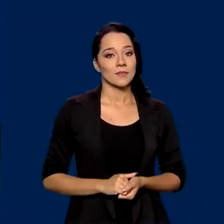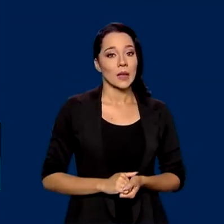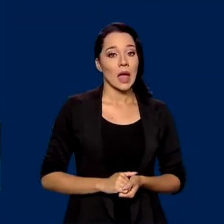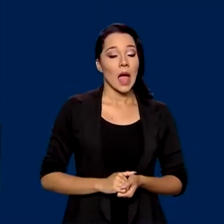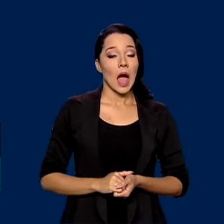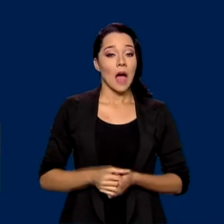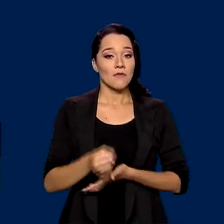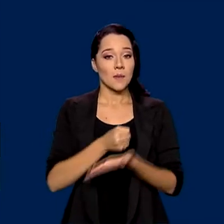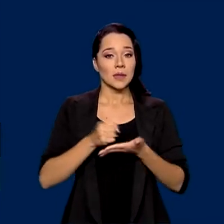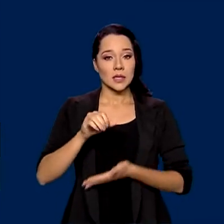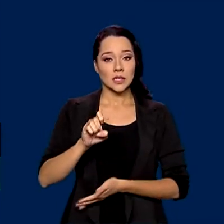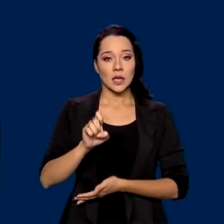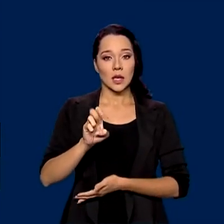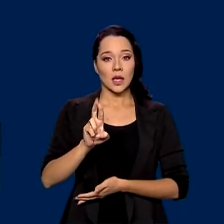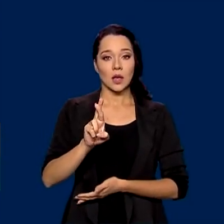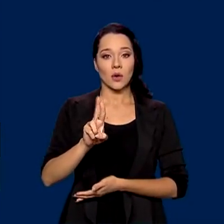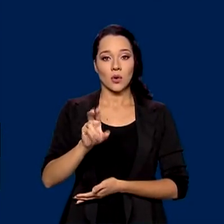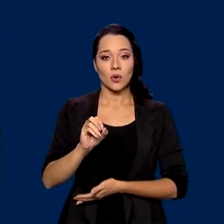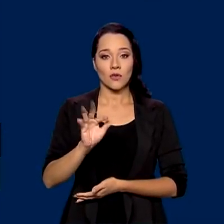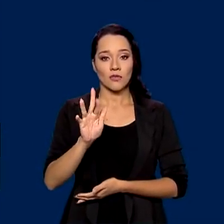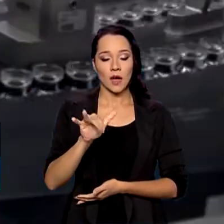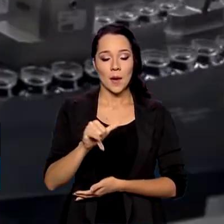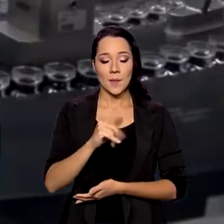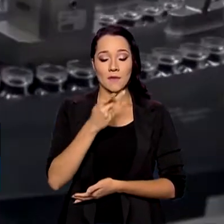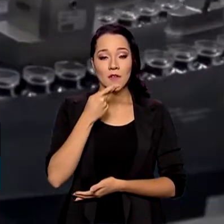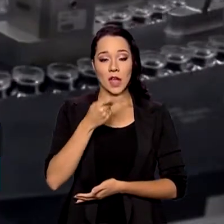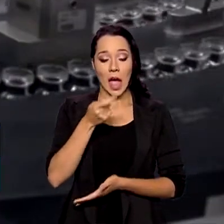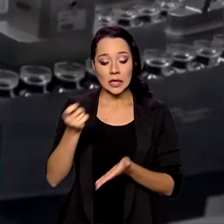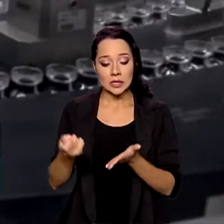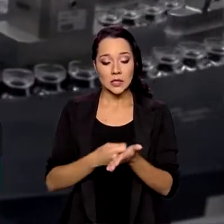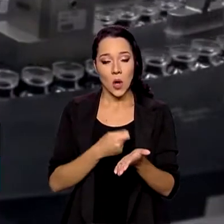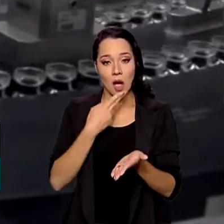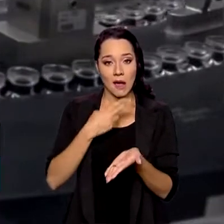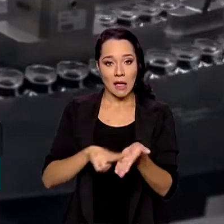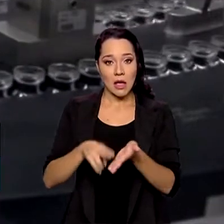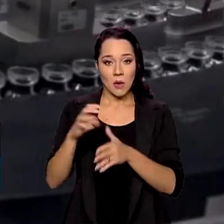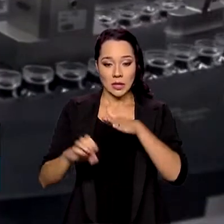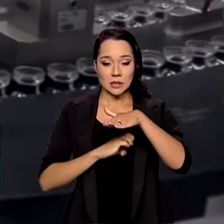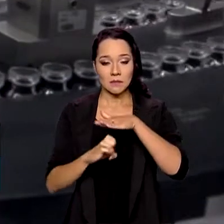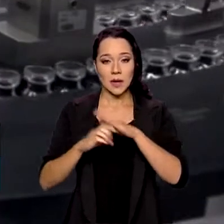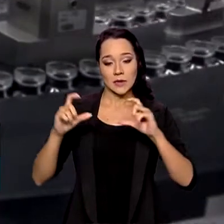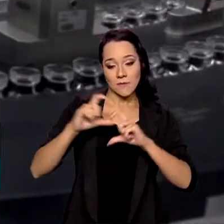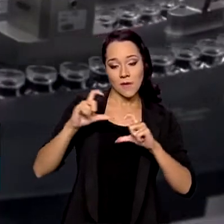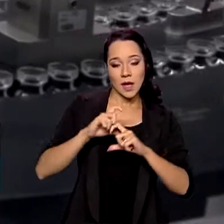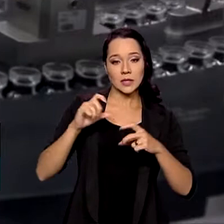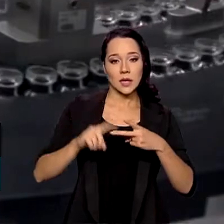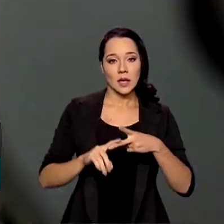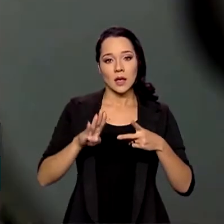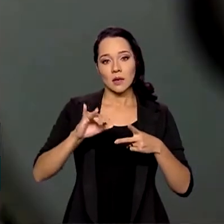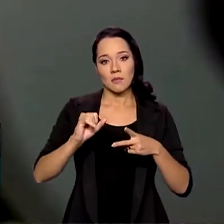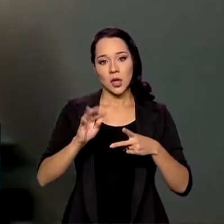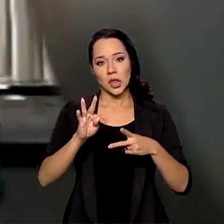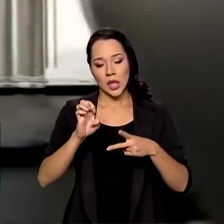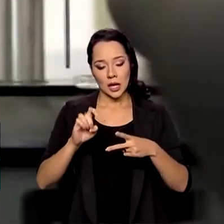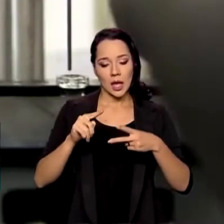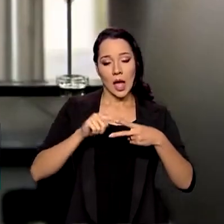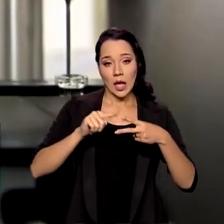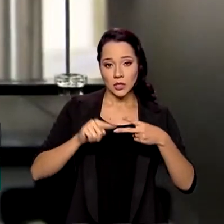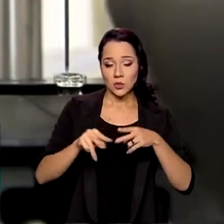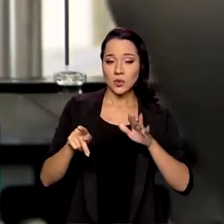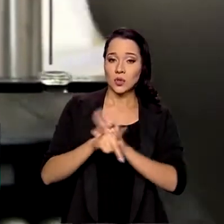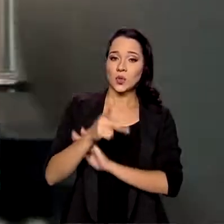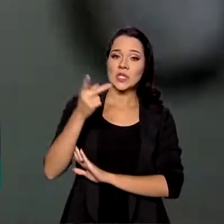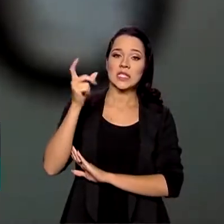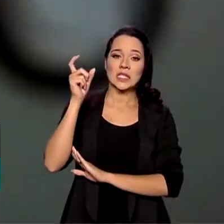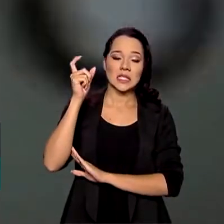Eurofarma anunciou nesta quinta-feira que assinou uma carta de intenções com as empresas Pfizer e BioNTech, as duas dos Estados